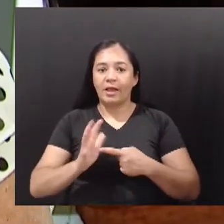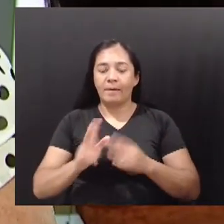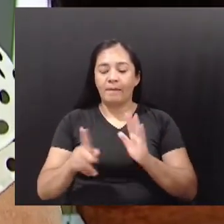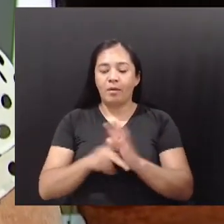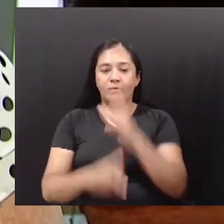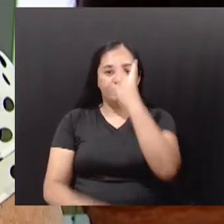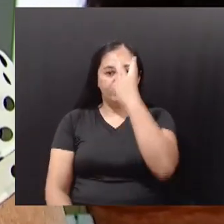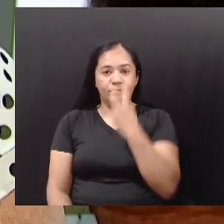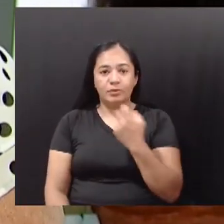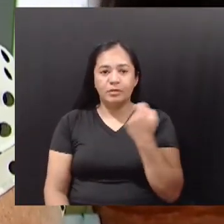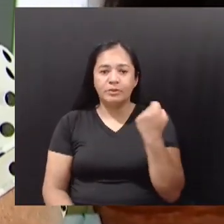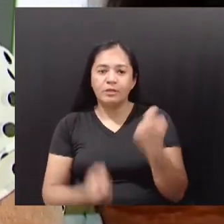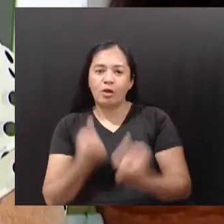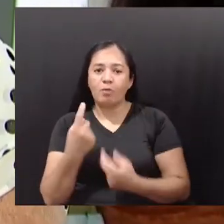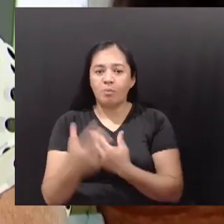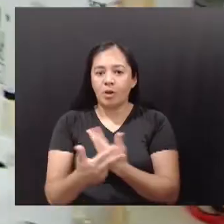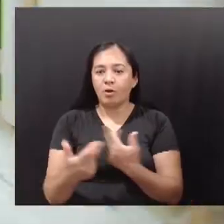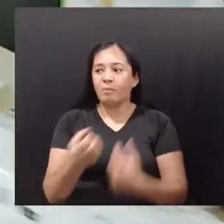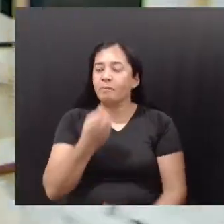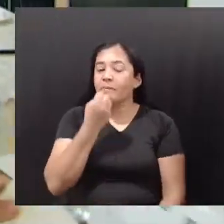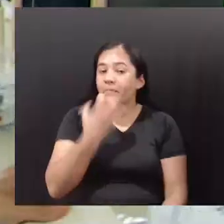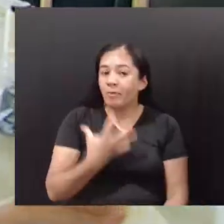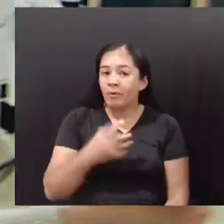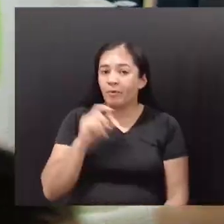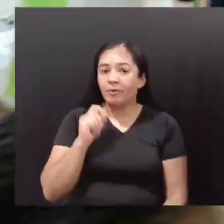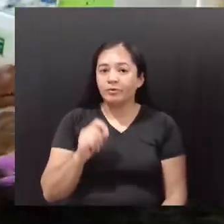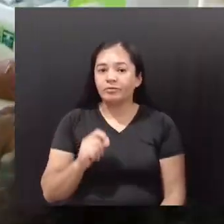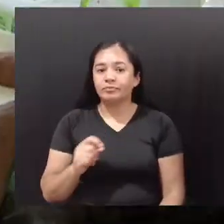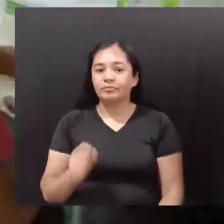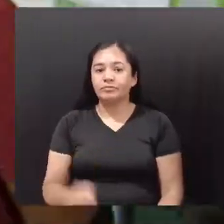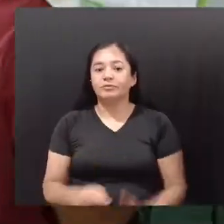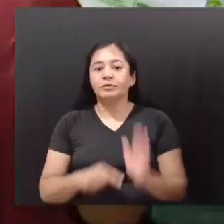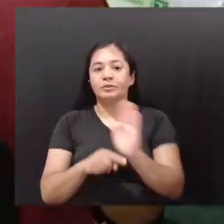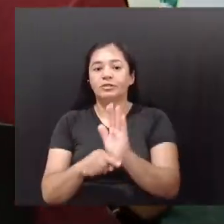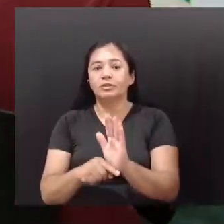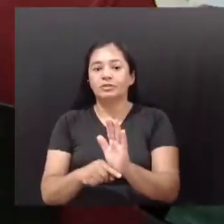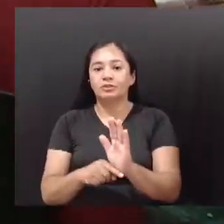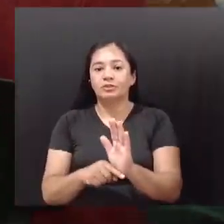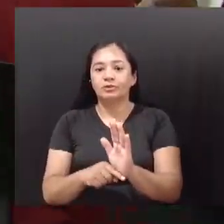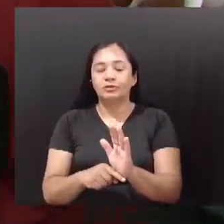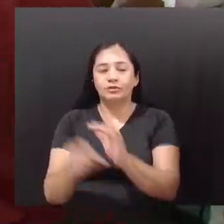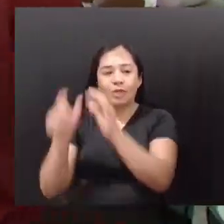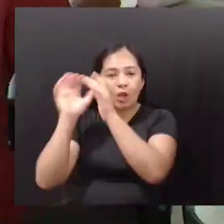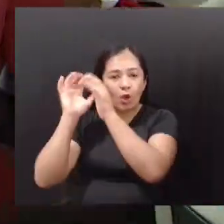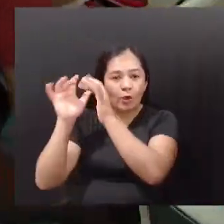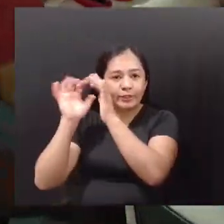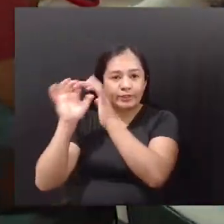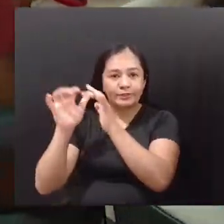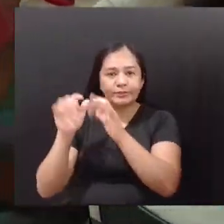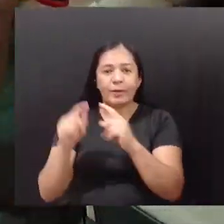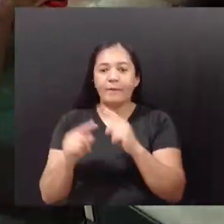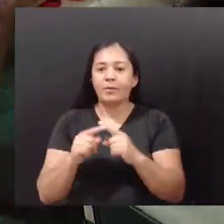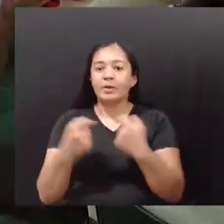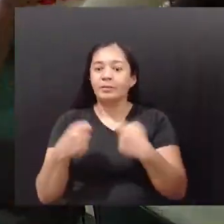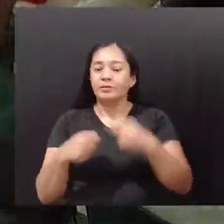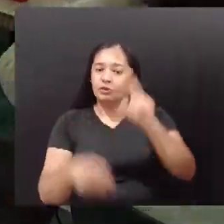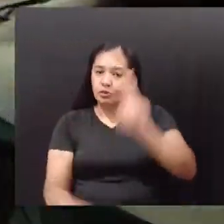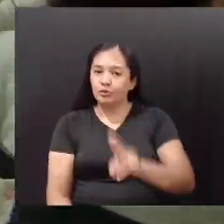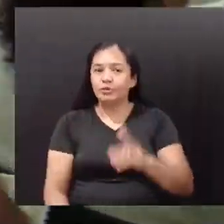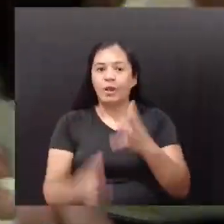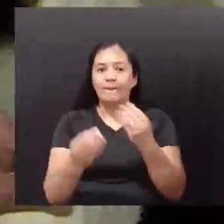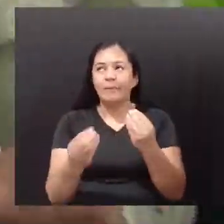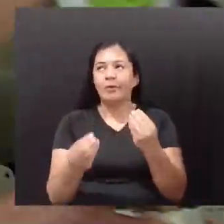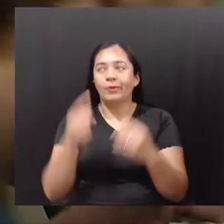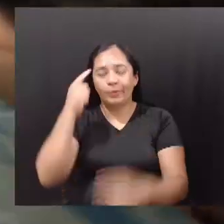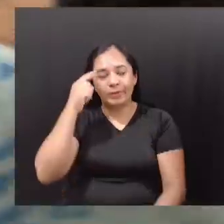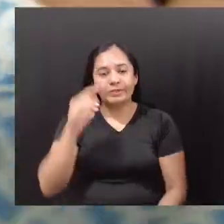coisas muito boas. Eles ajudam na cognição, porque tem que usar muito a cabeça para saber onde está